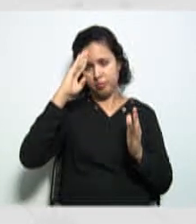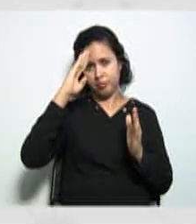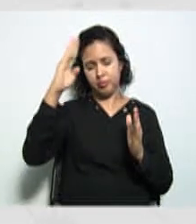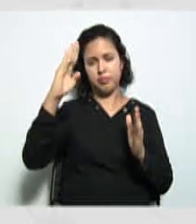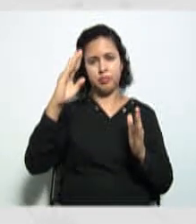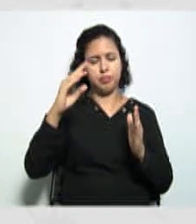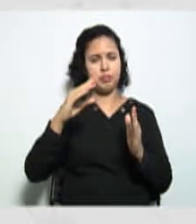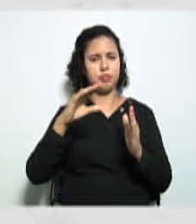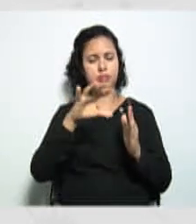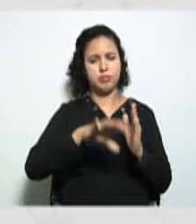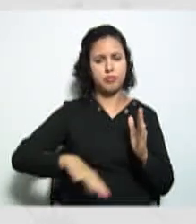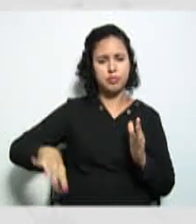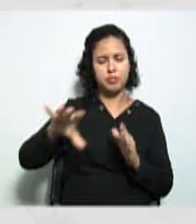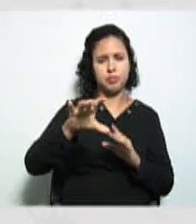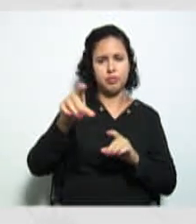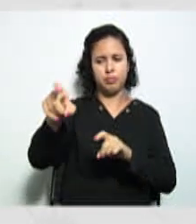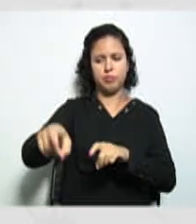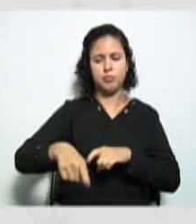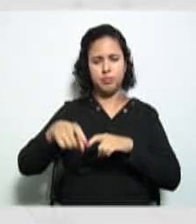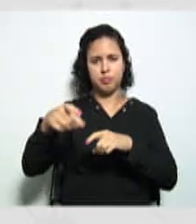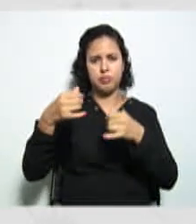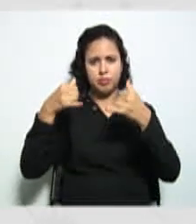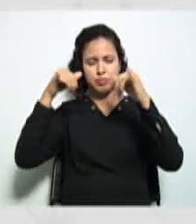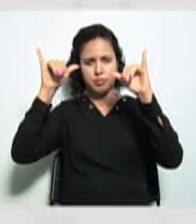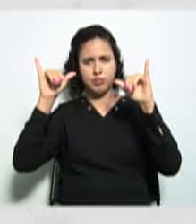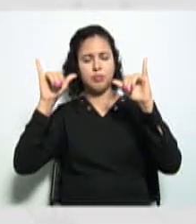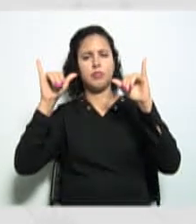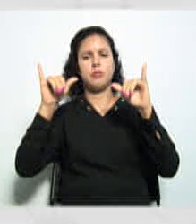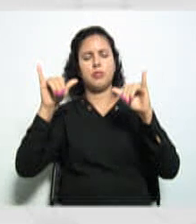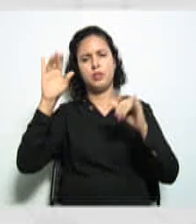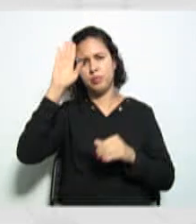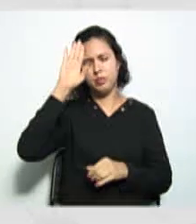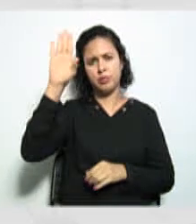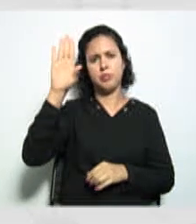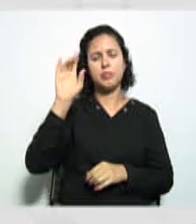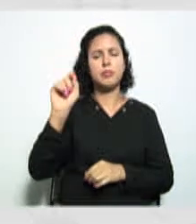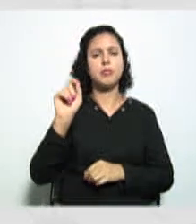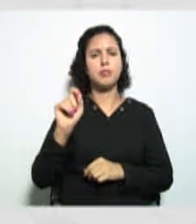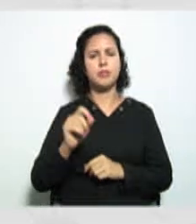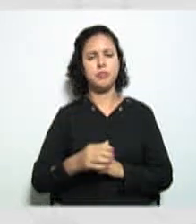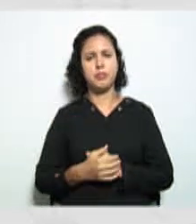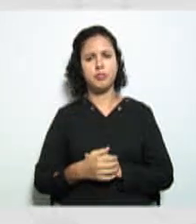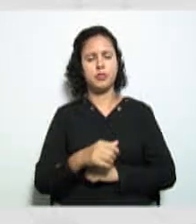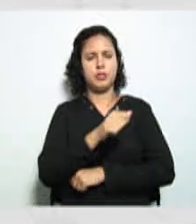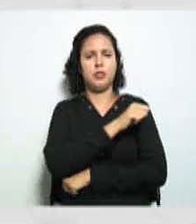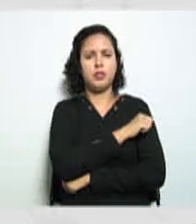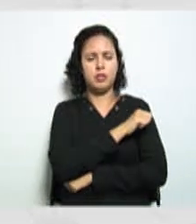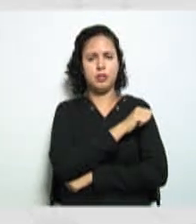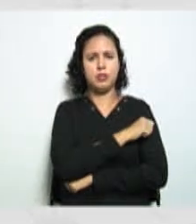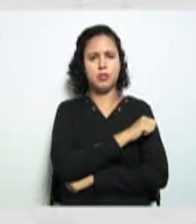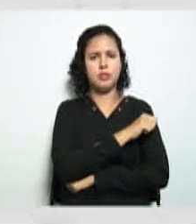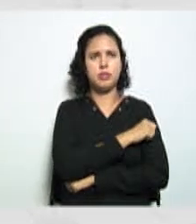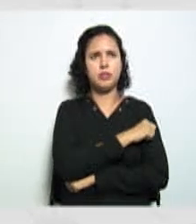Destaques, né, do ramo agropecuário em Rondônia. Quais Isso. são os principais destaques? O aluno